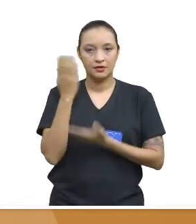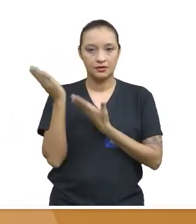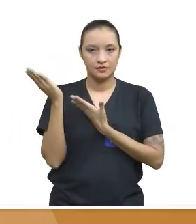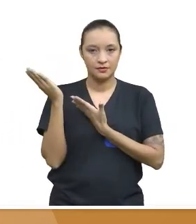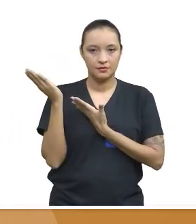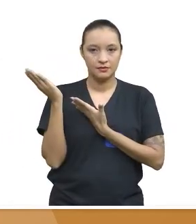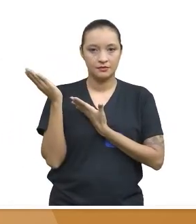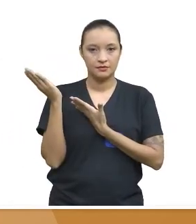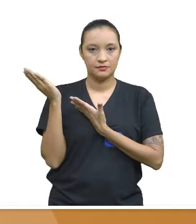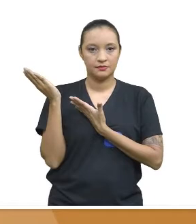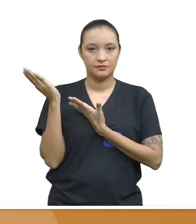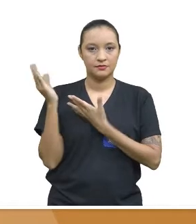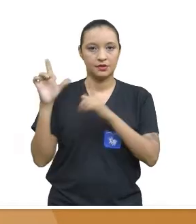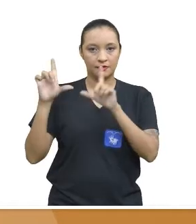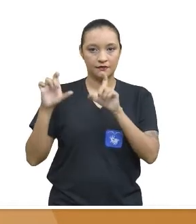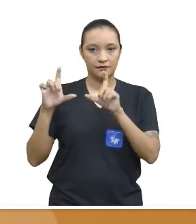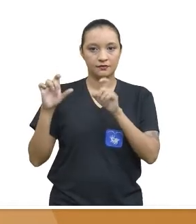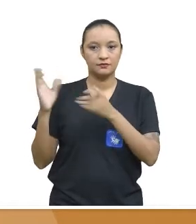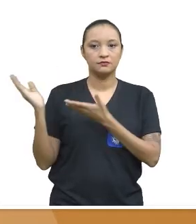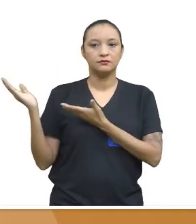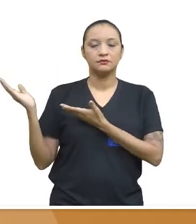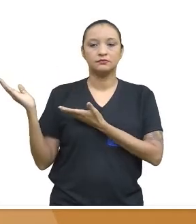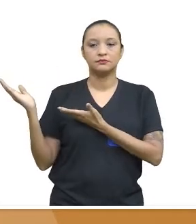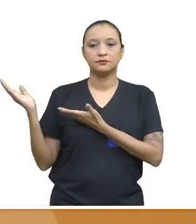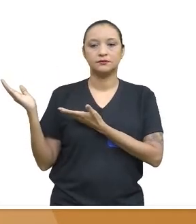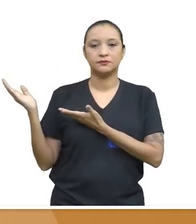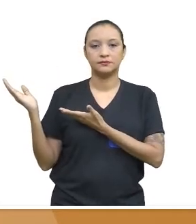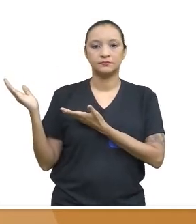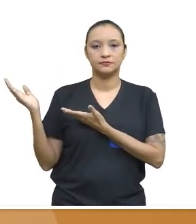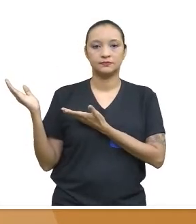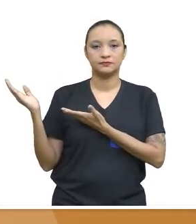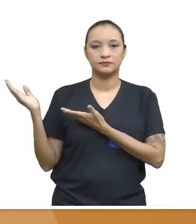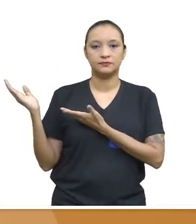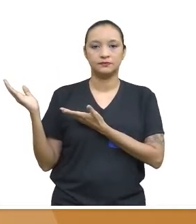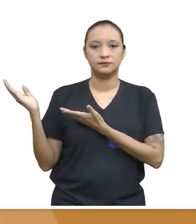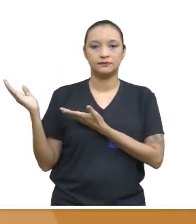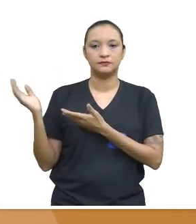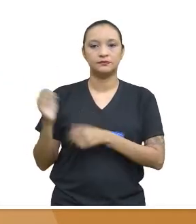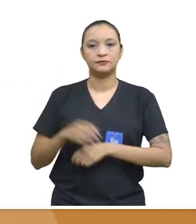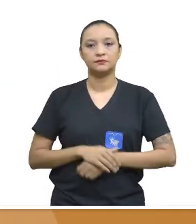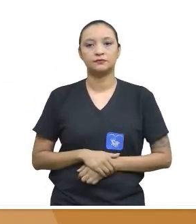agora que mostra algo que vai